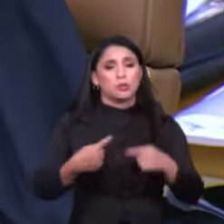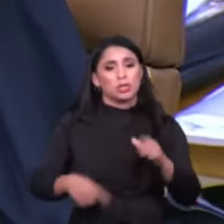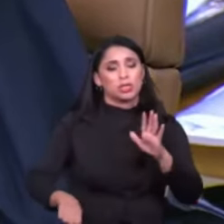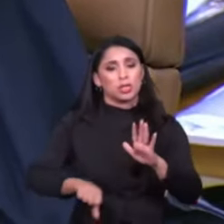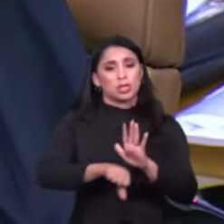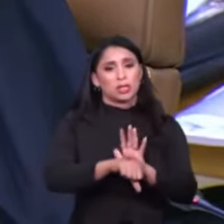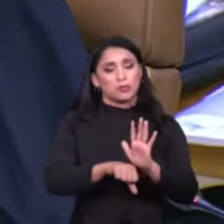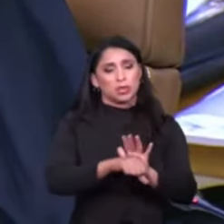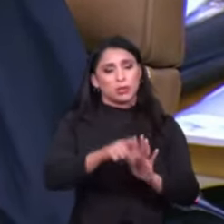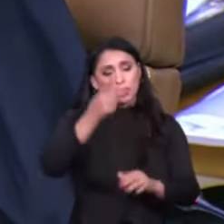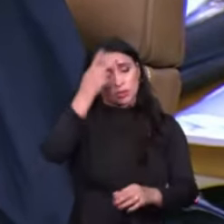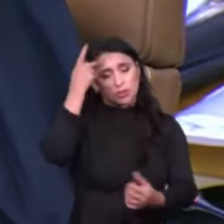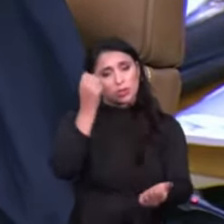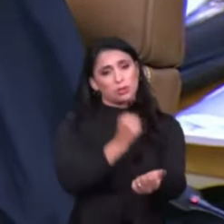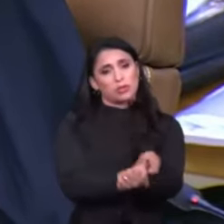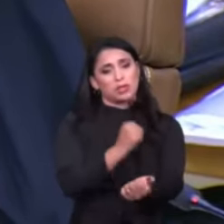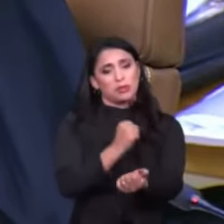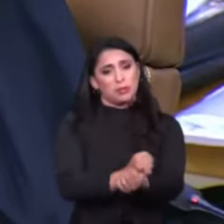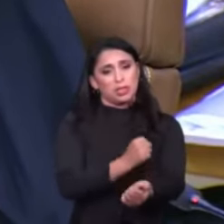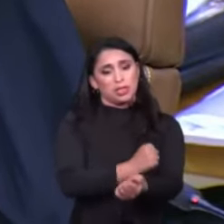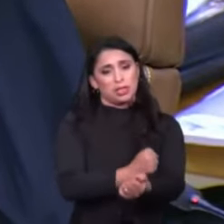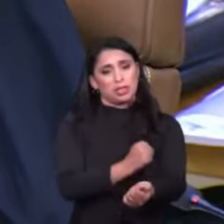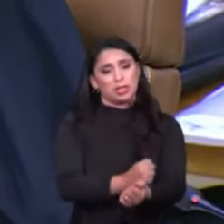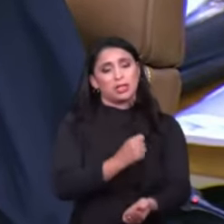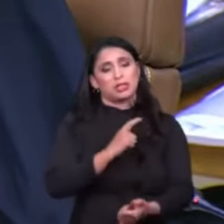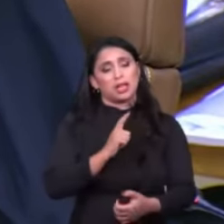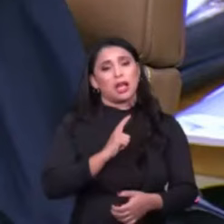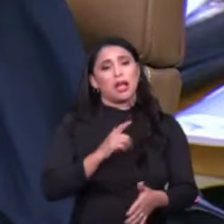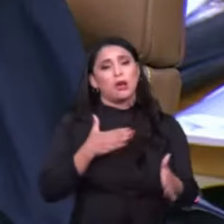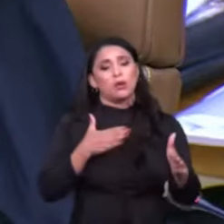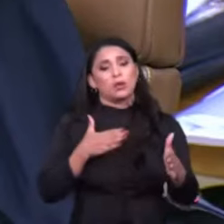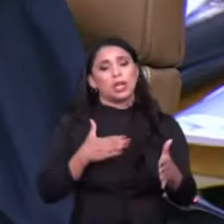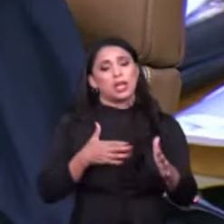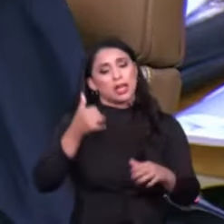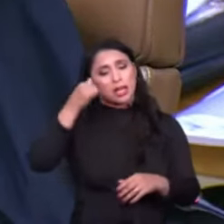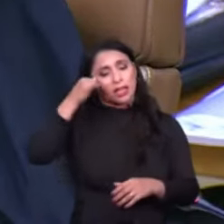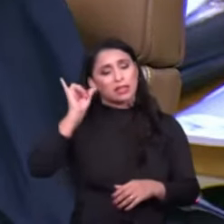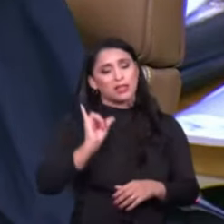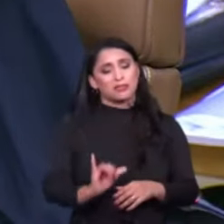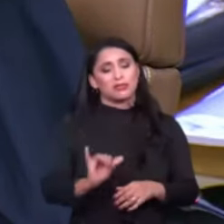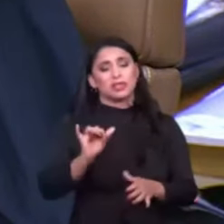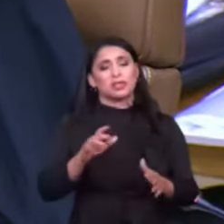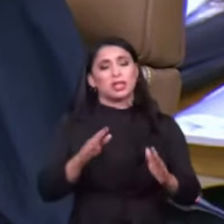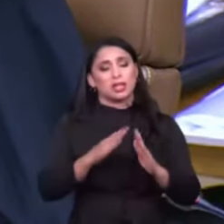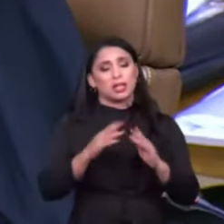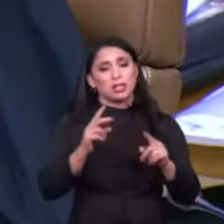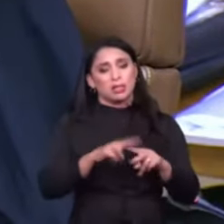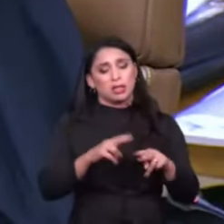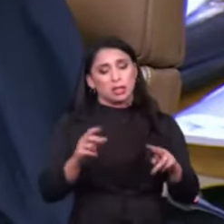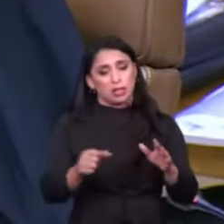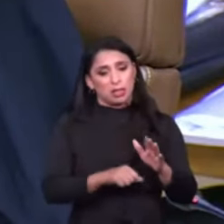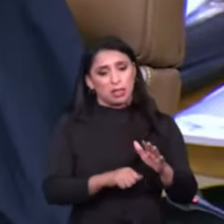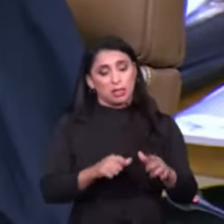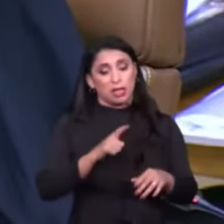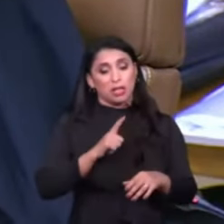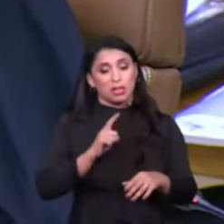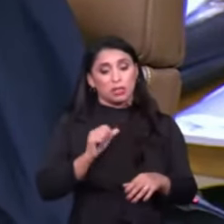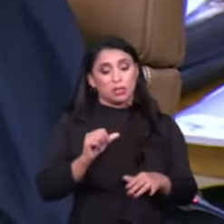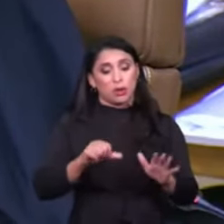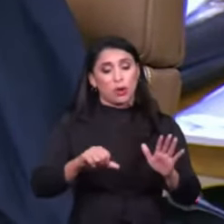dependentes químicos, ao suprimir a pena privativa de liberdade do preceito secundário do tipo incriminador, ou seja, o